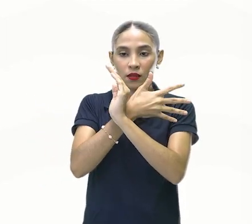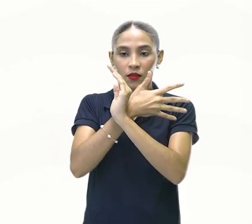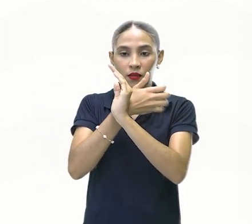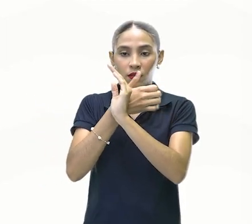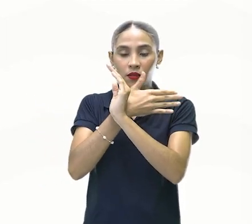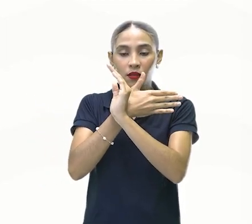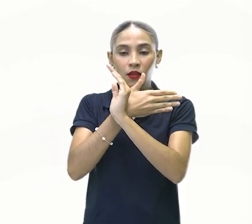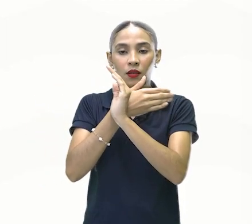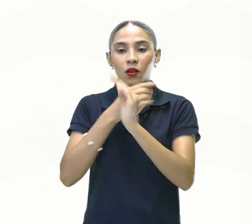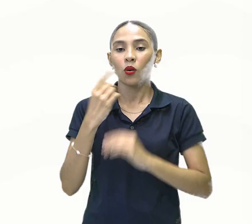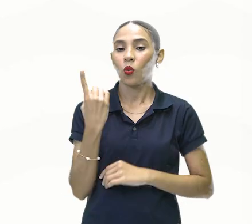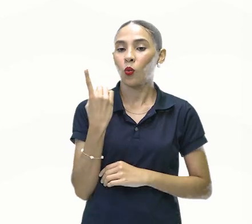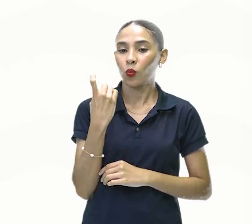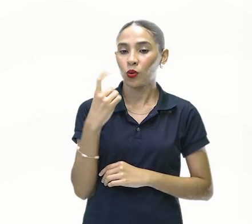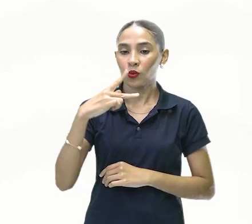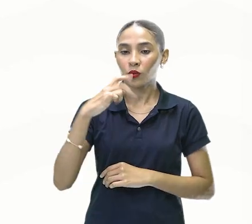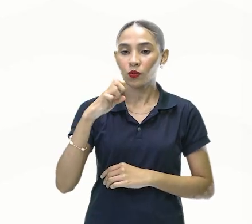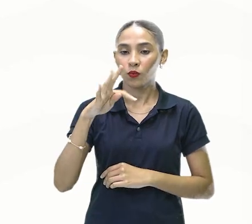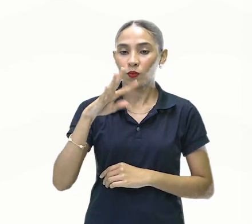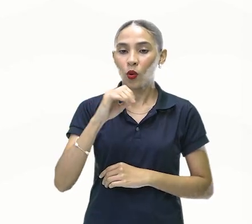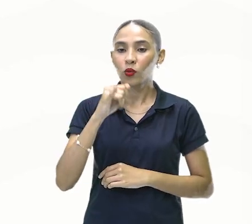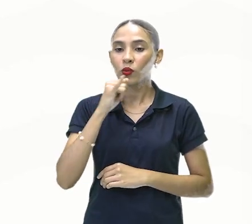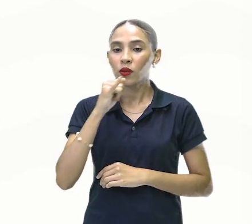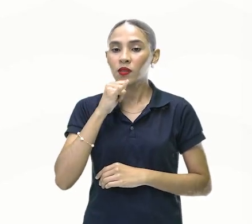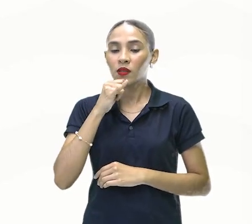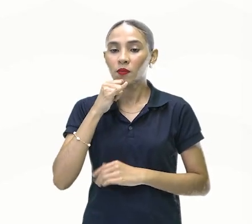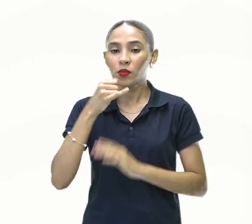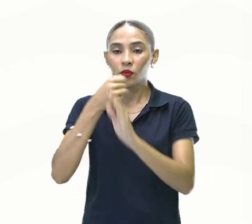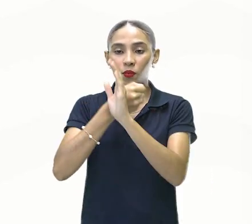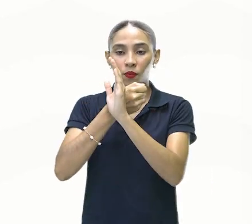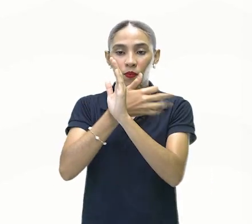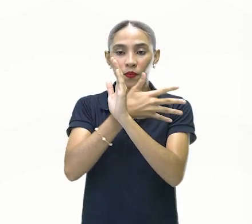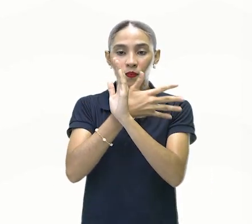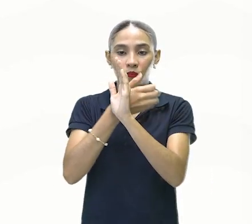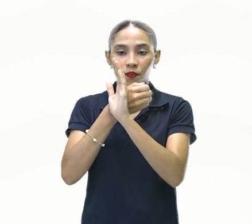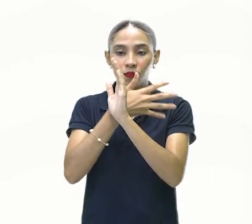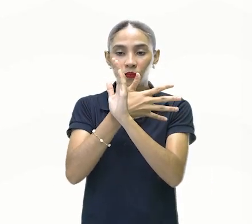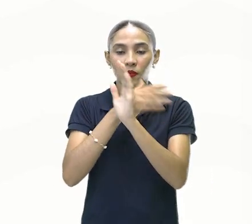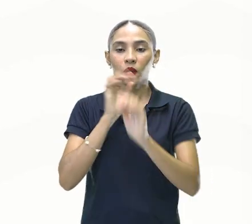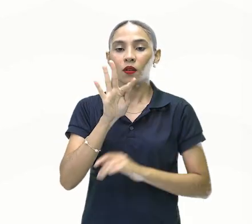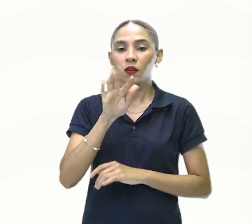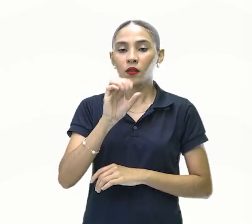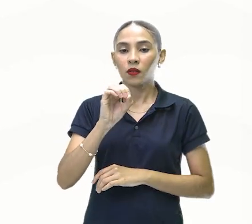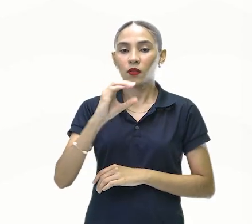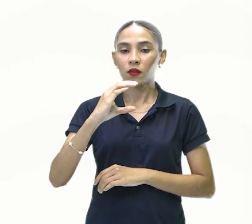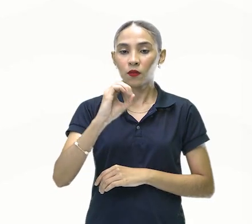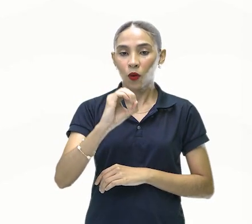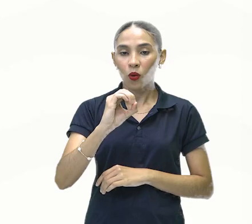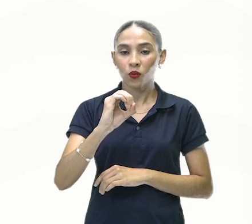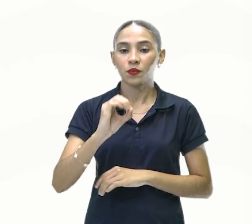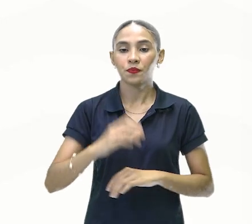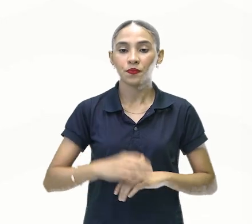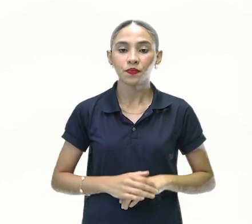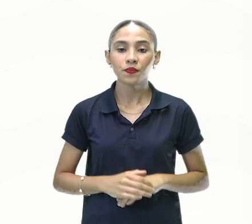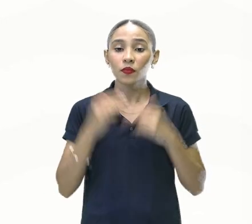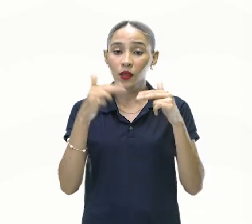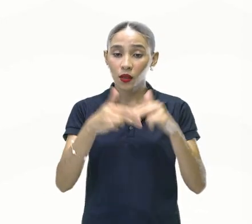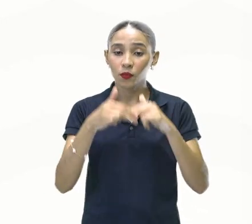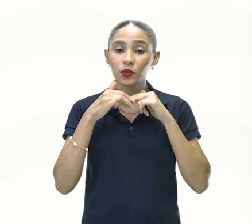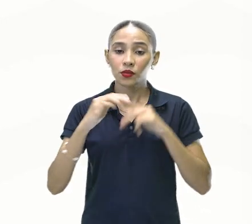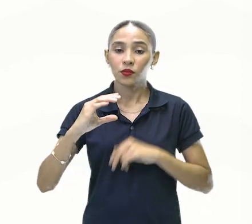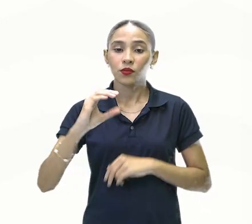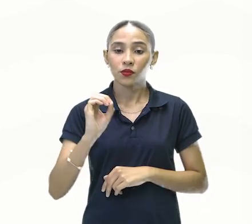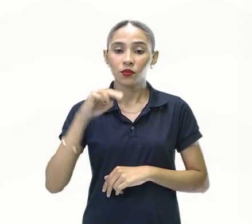se dirigem a um único ponto. Geralmente esse ponto aí, pessoal, como já está ali, é o foco da lente, tá